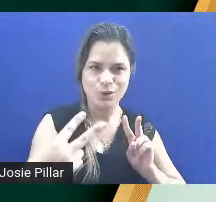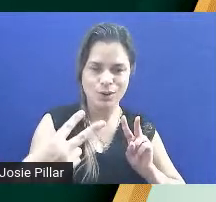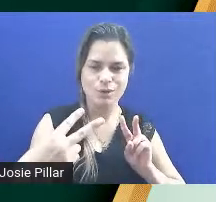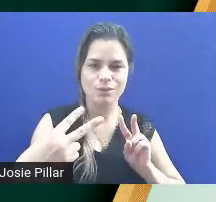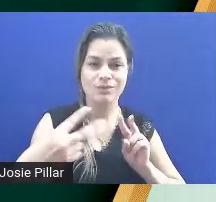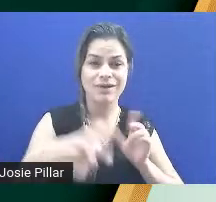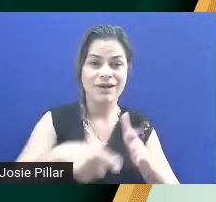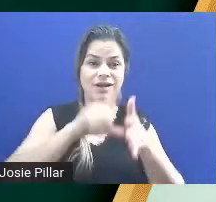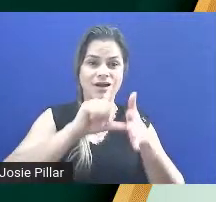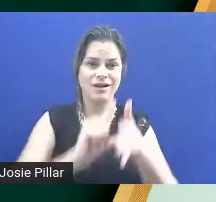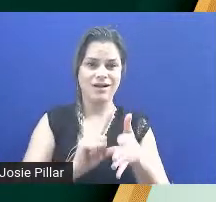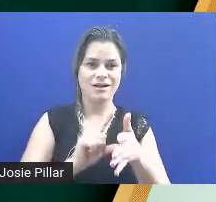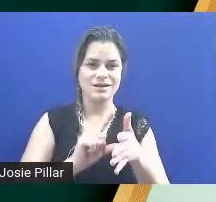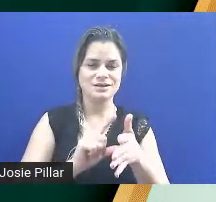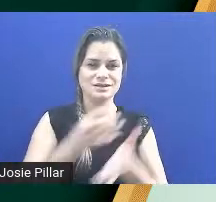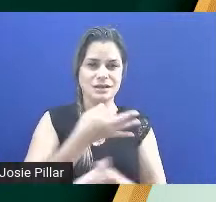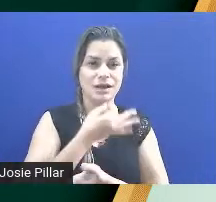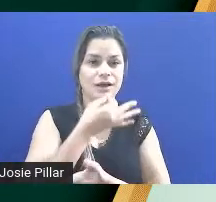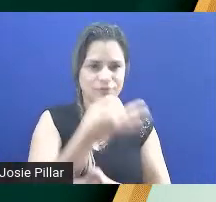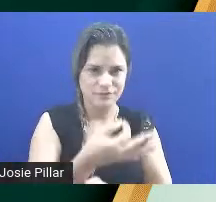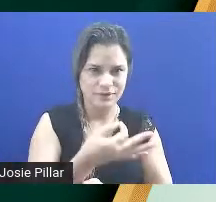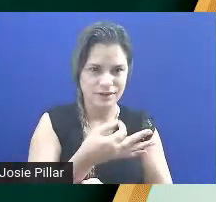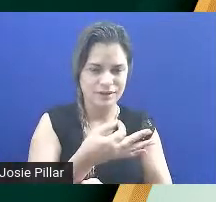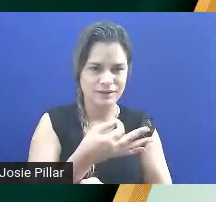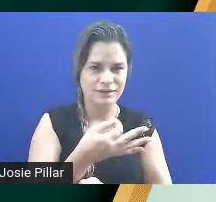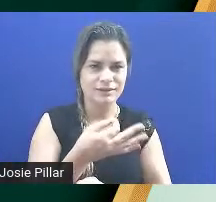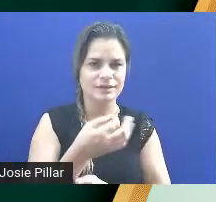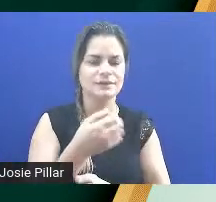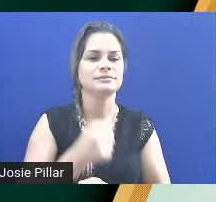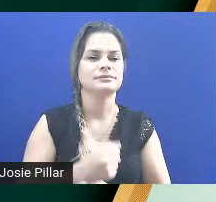se autodescrevam.